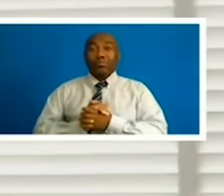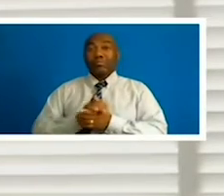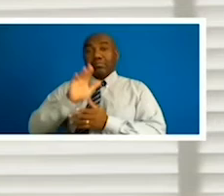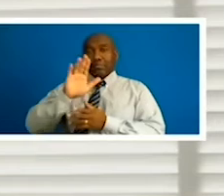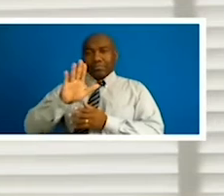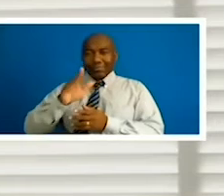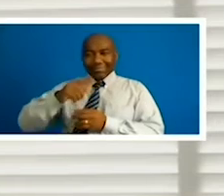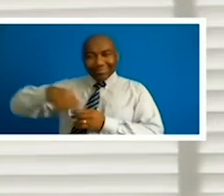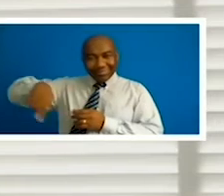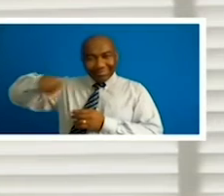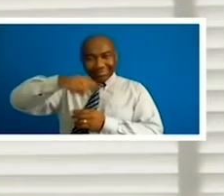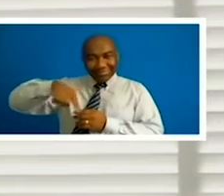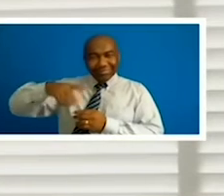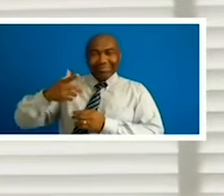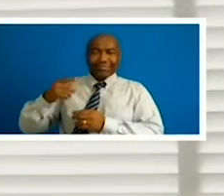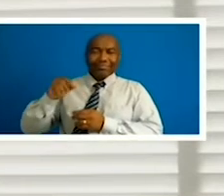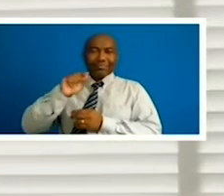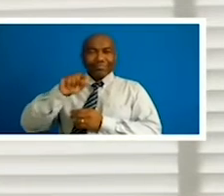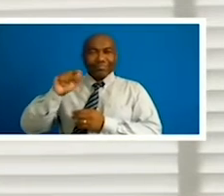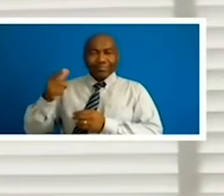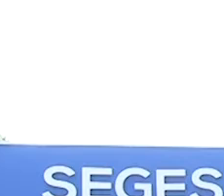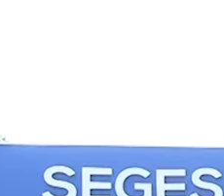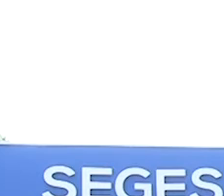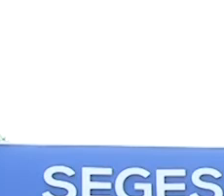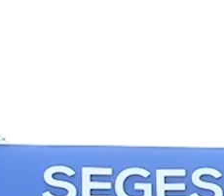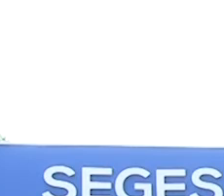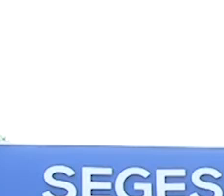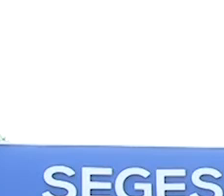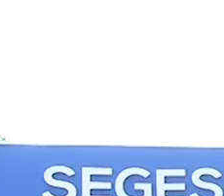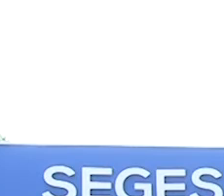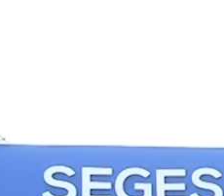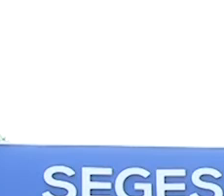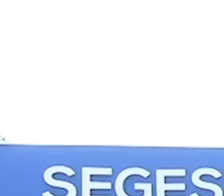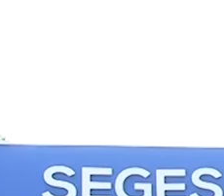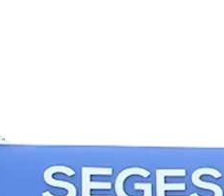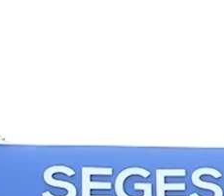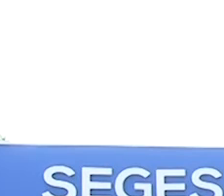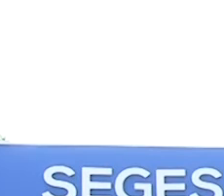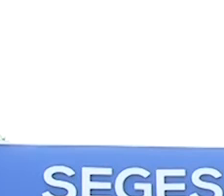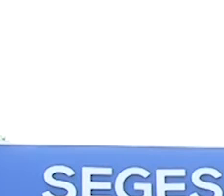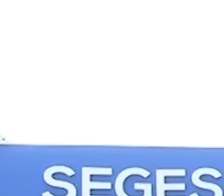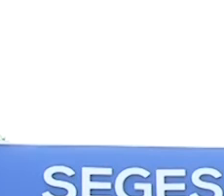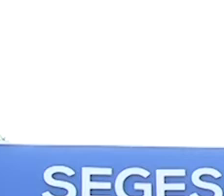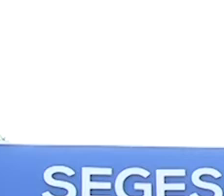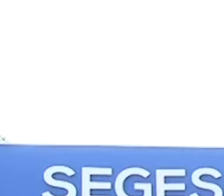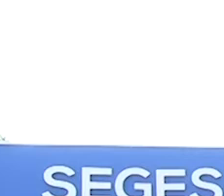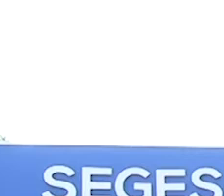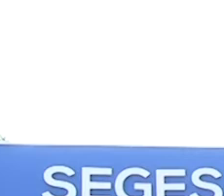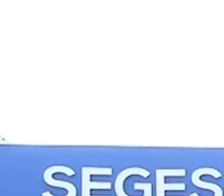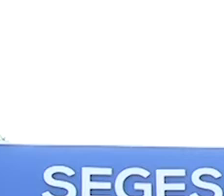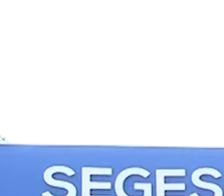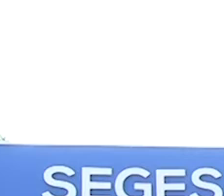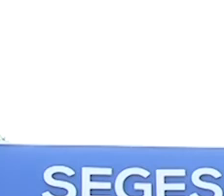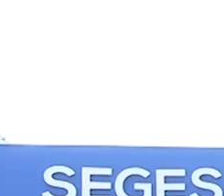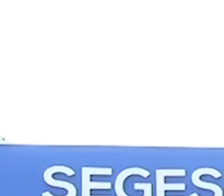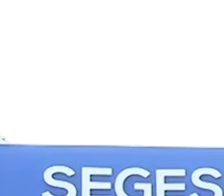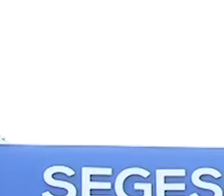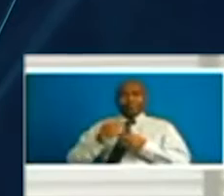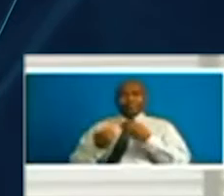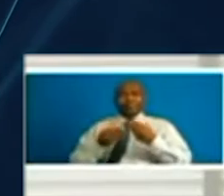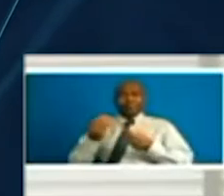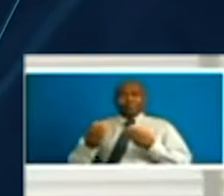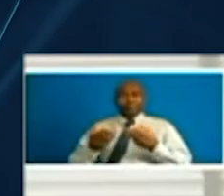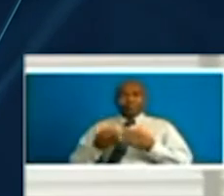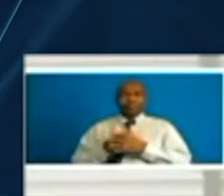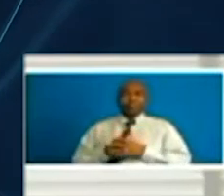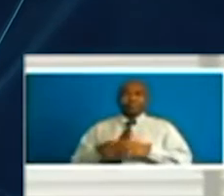Valter Albano votou por julgar regulares as contas a a questão de 2018 da antiga Secretaria de Estado de gestão de Mato